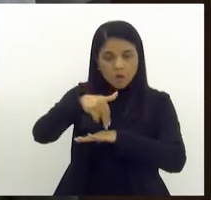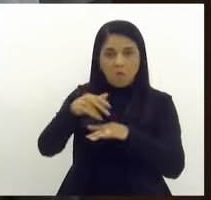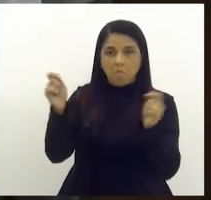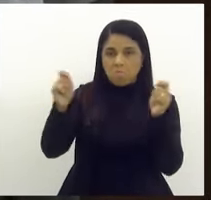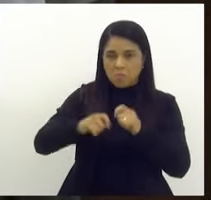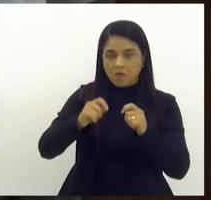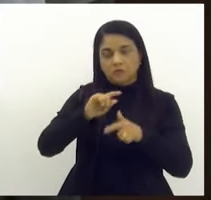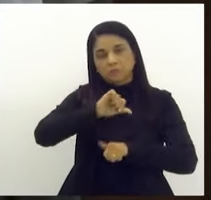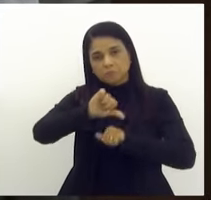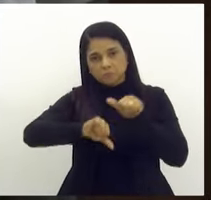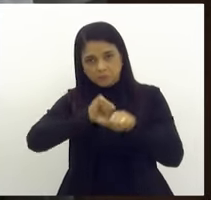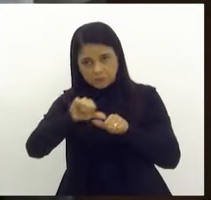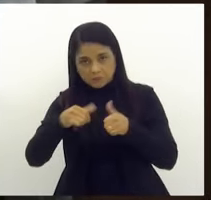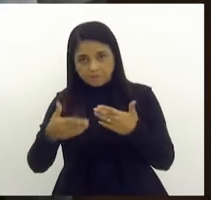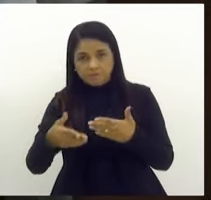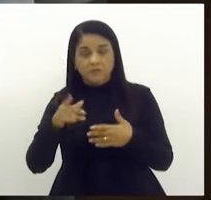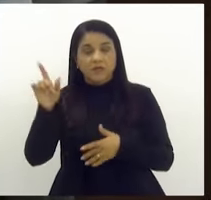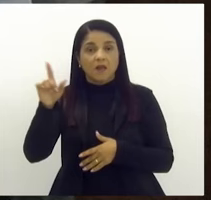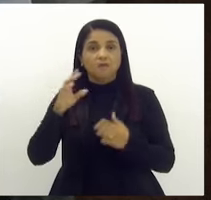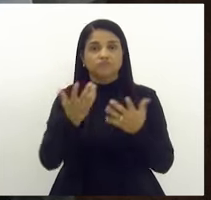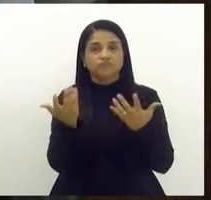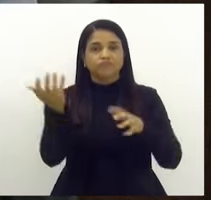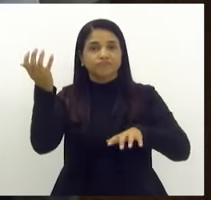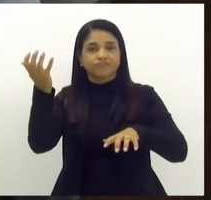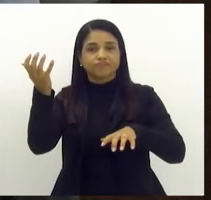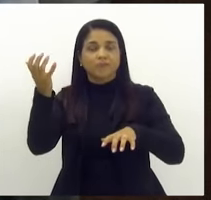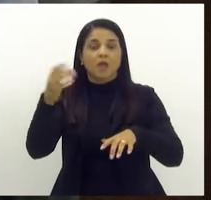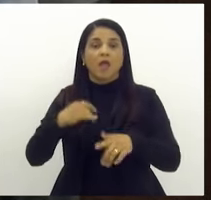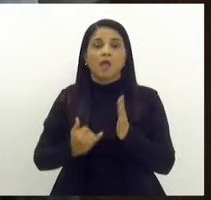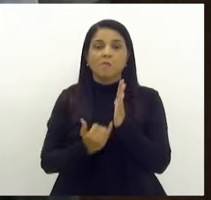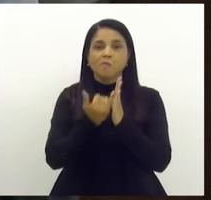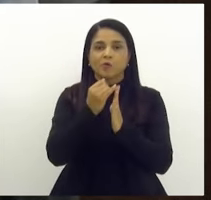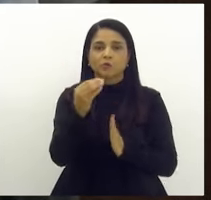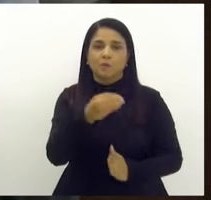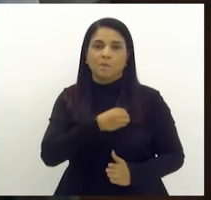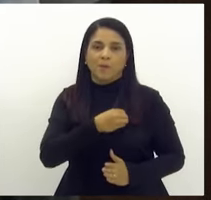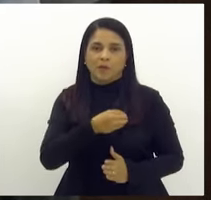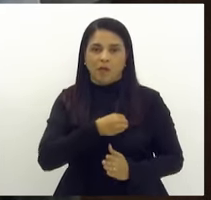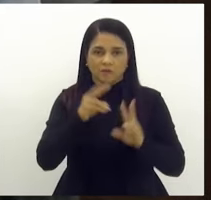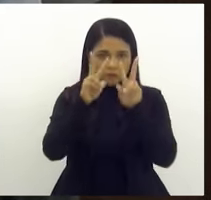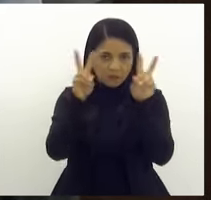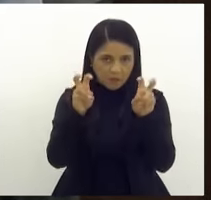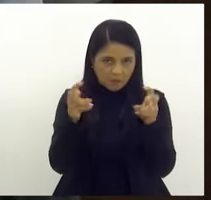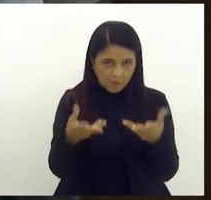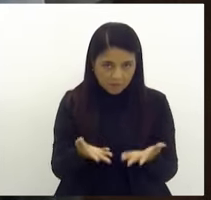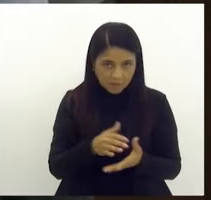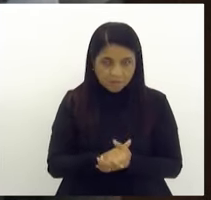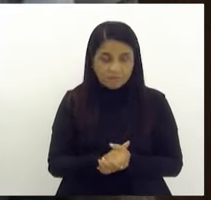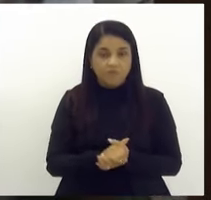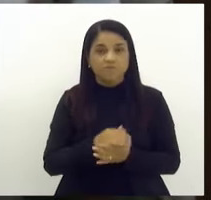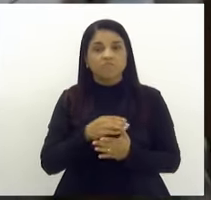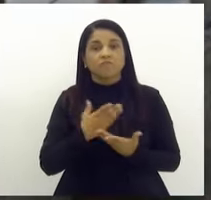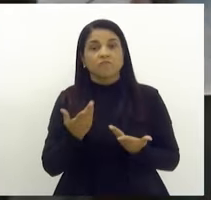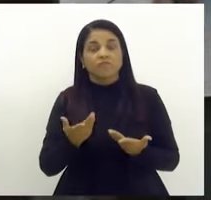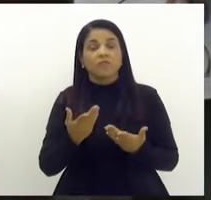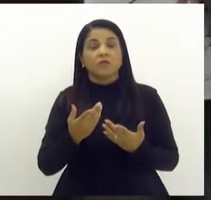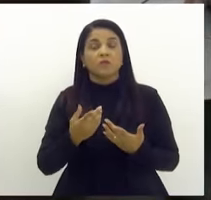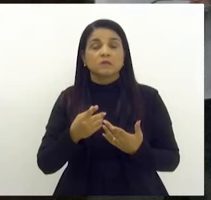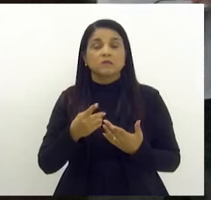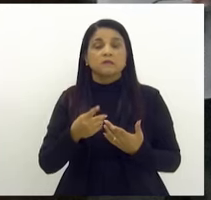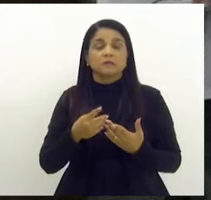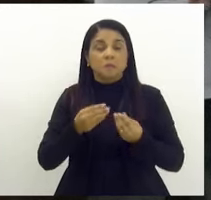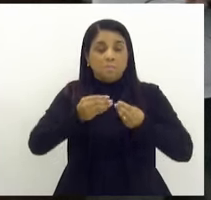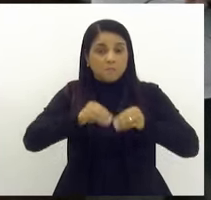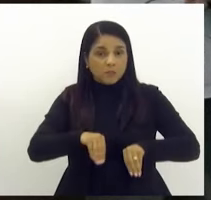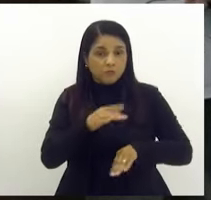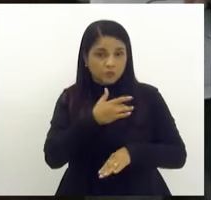Nacional tá apelidado de imposto do pecado é tudo aquilo que diz respeito e é nociv à saúde